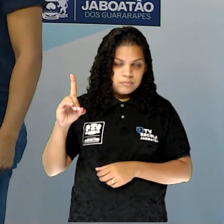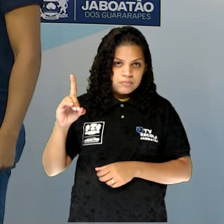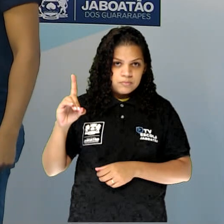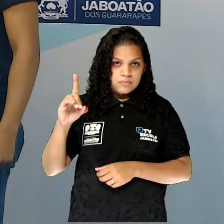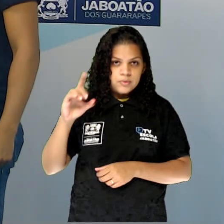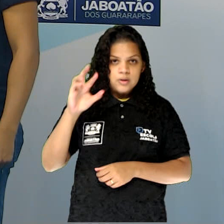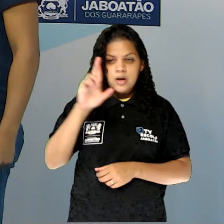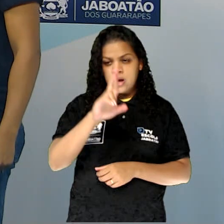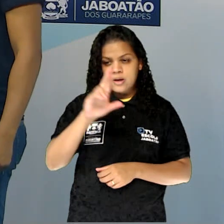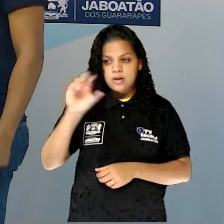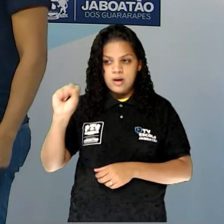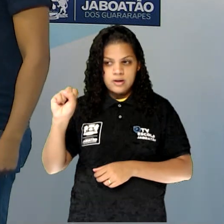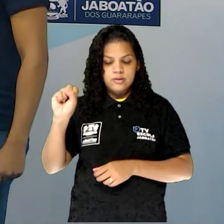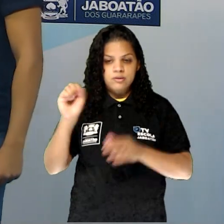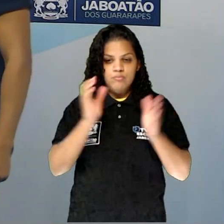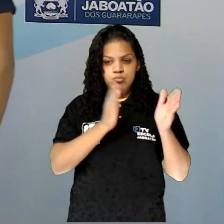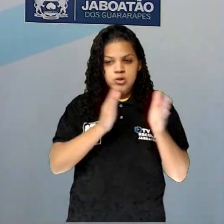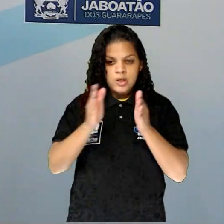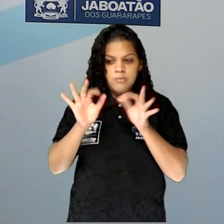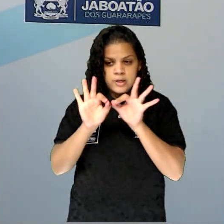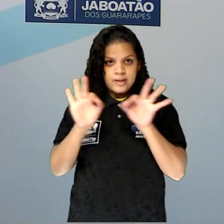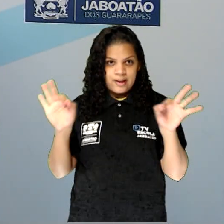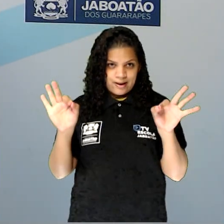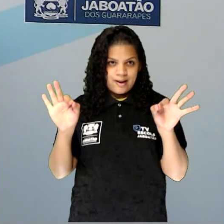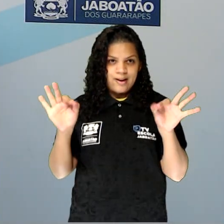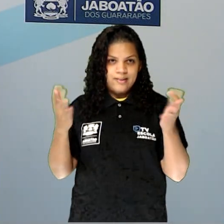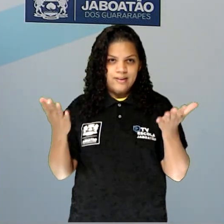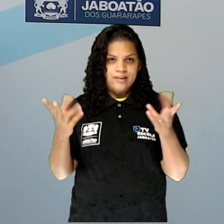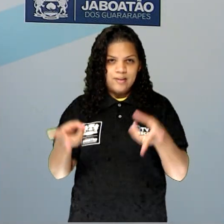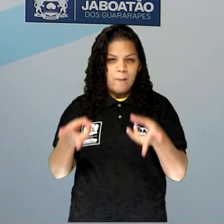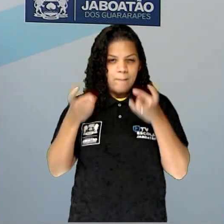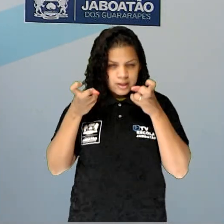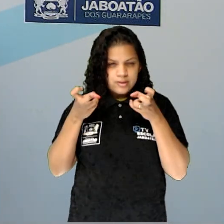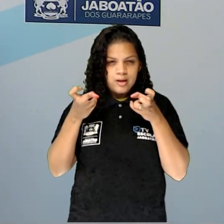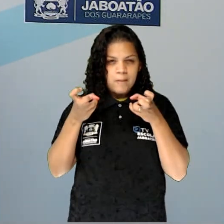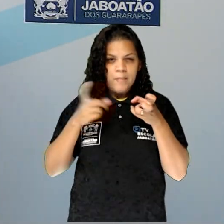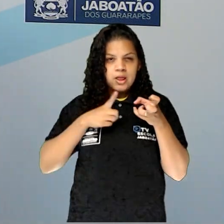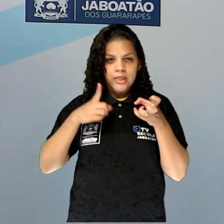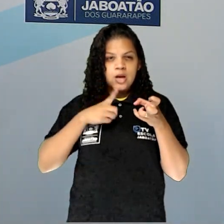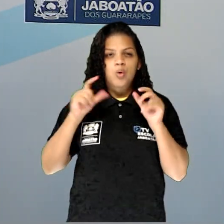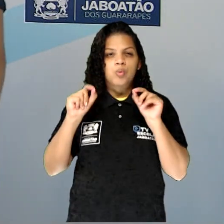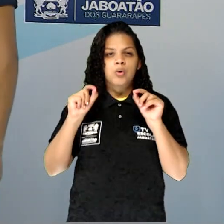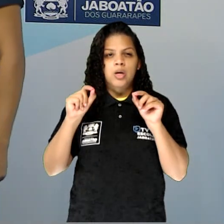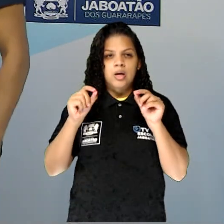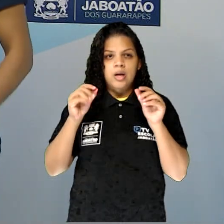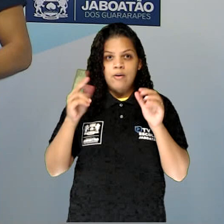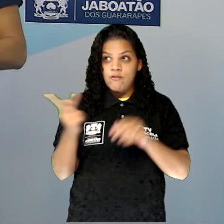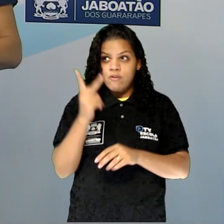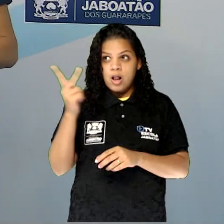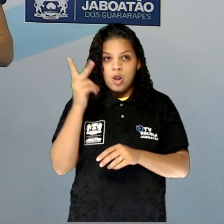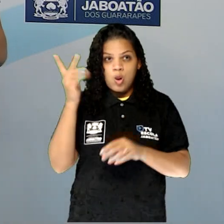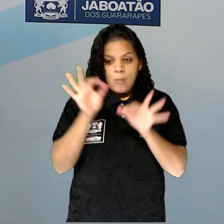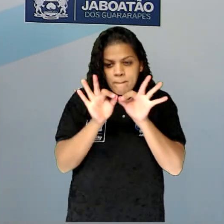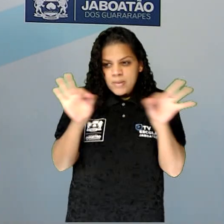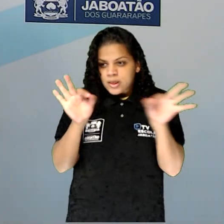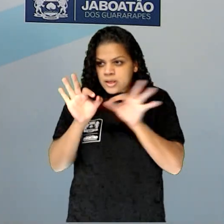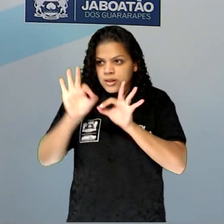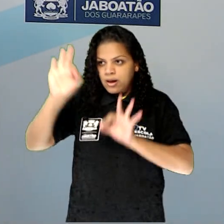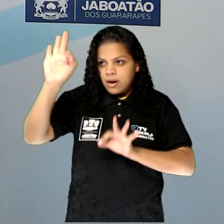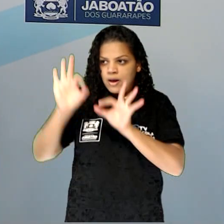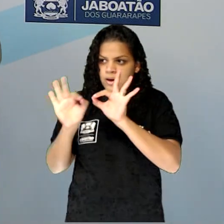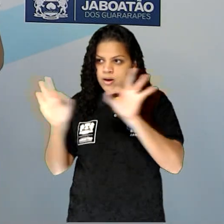o IRS bom observa em que eles possuem a mesma medida mesmo